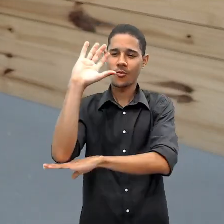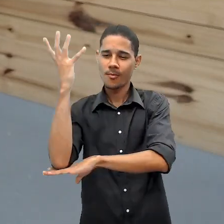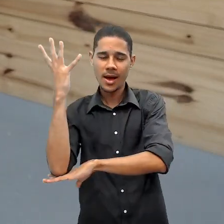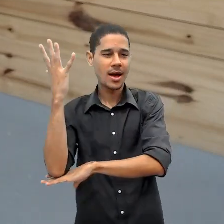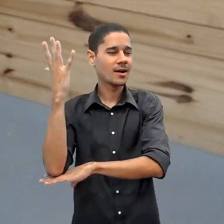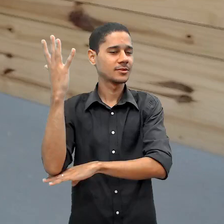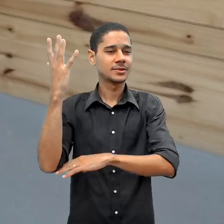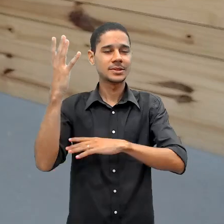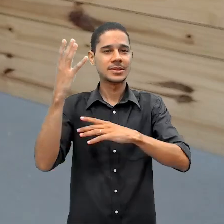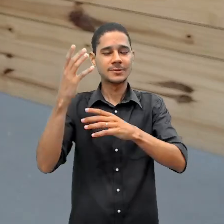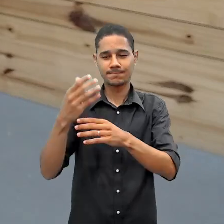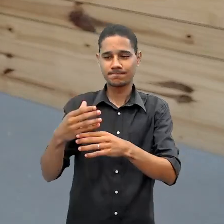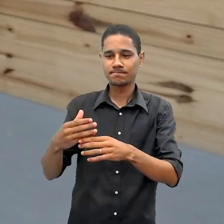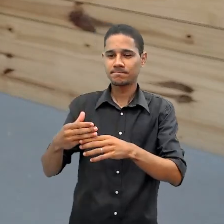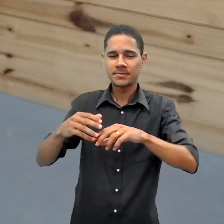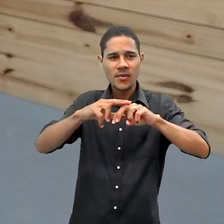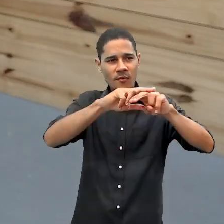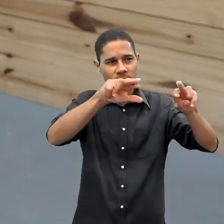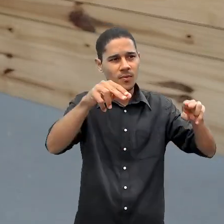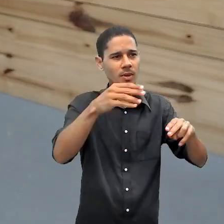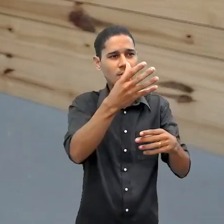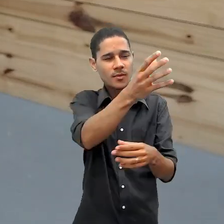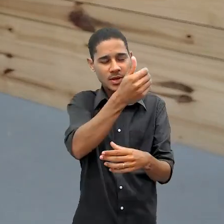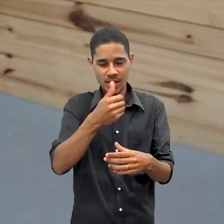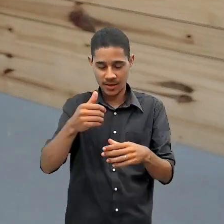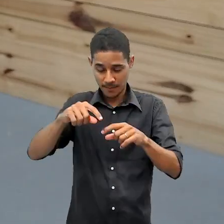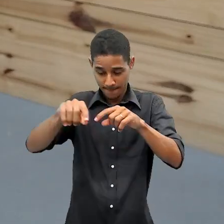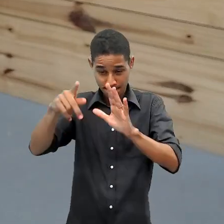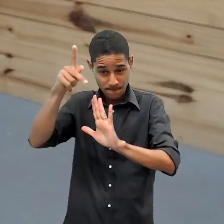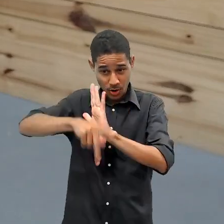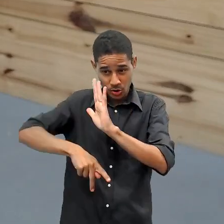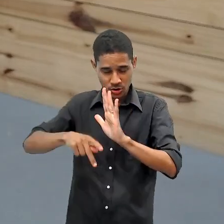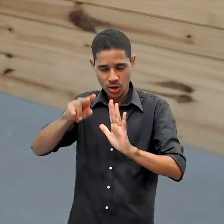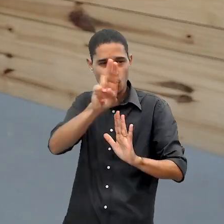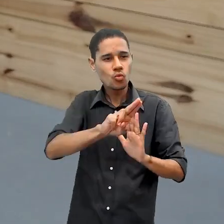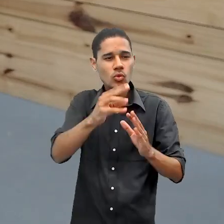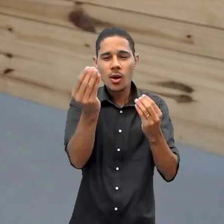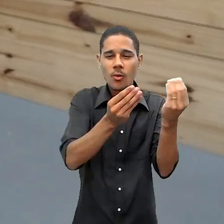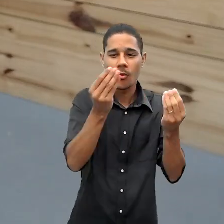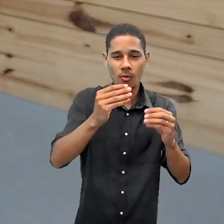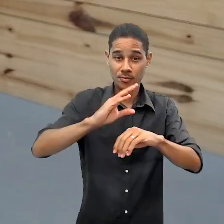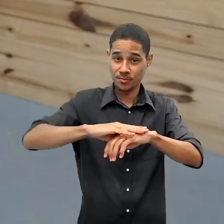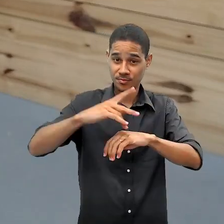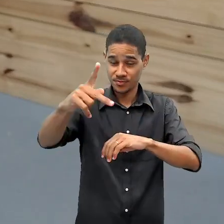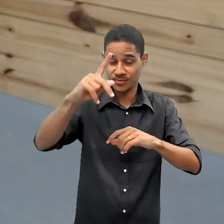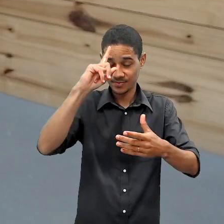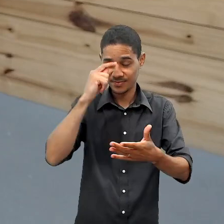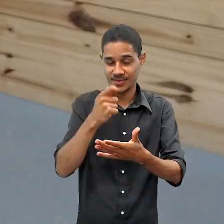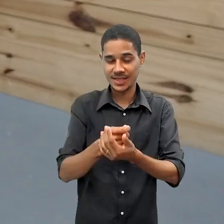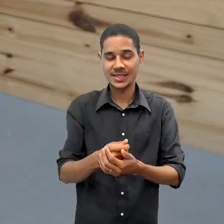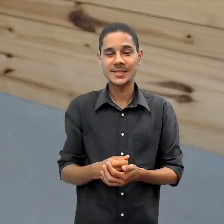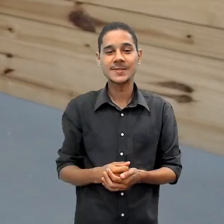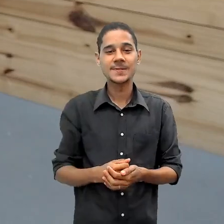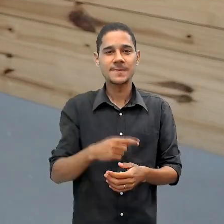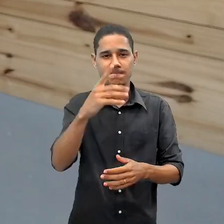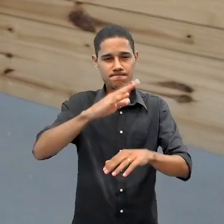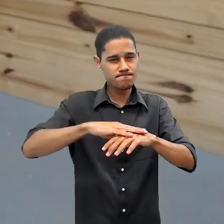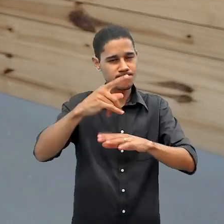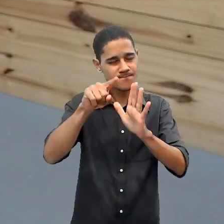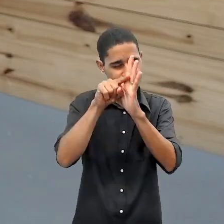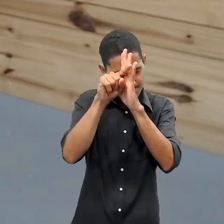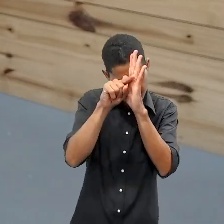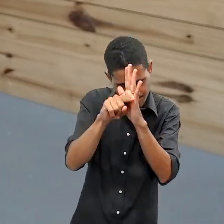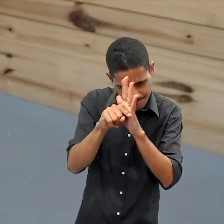etc., como é que você vai representar isso dentro do seu projeto de interiores, tá certo? Não deixem de pesquisar, não